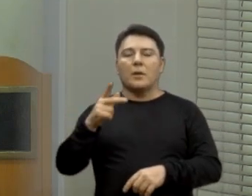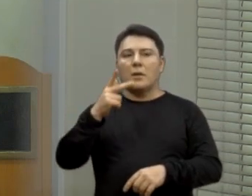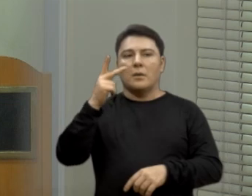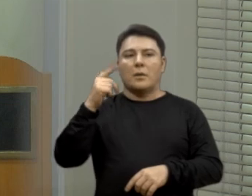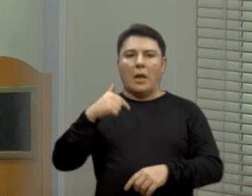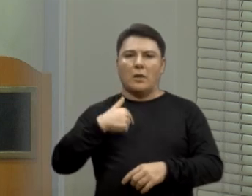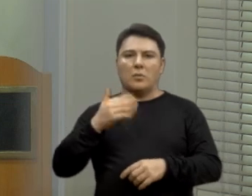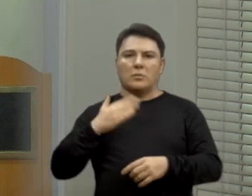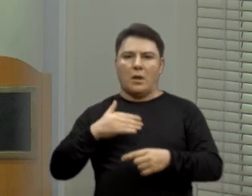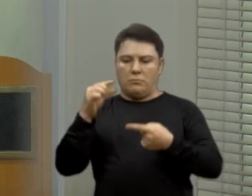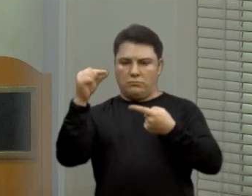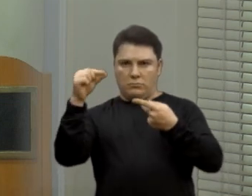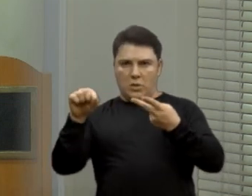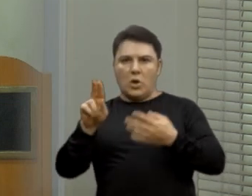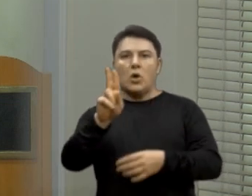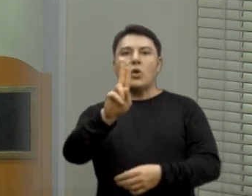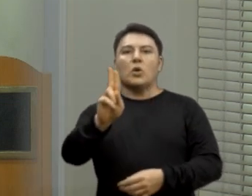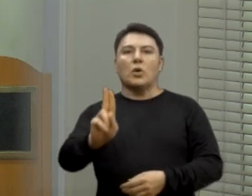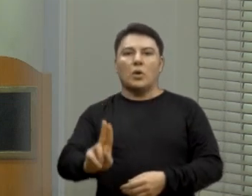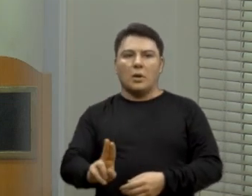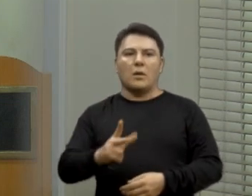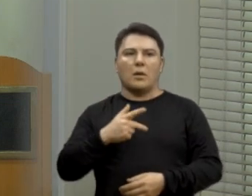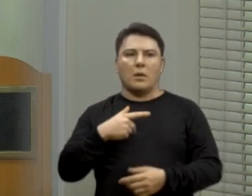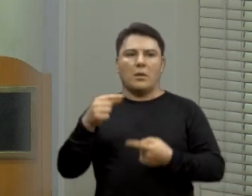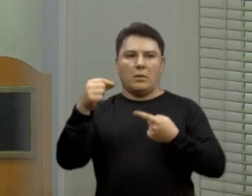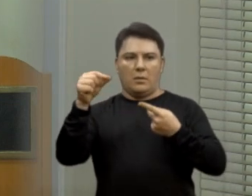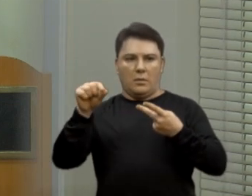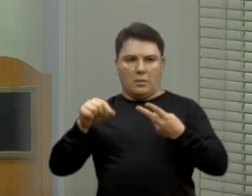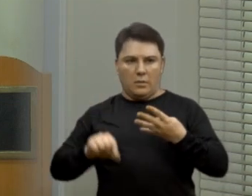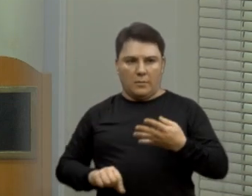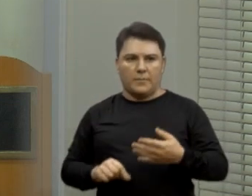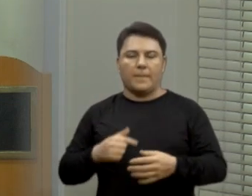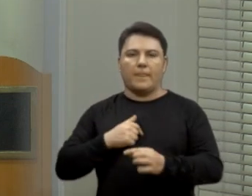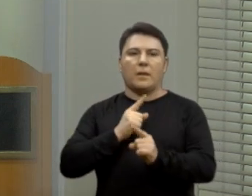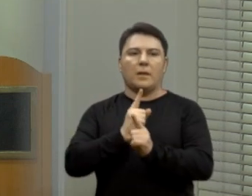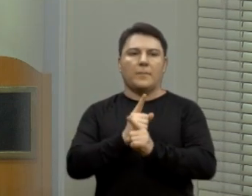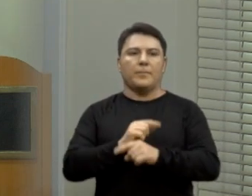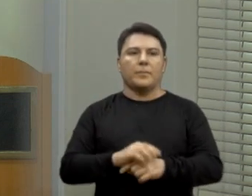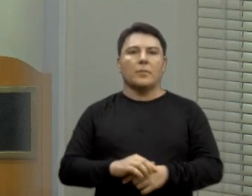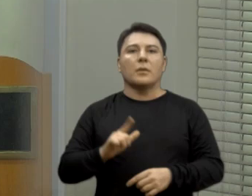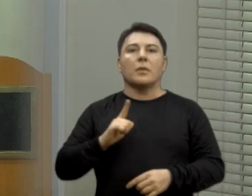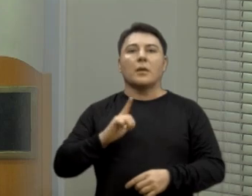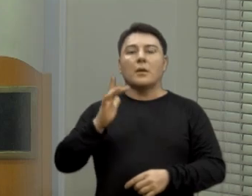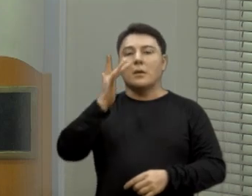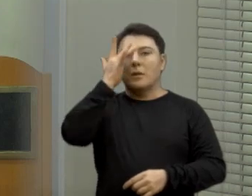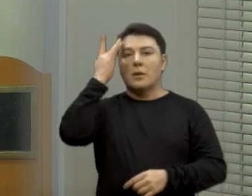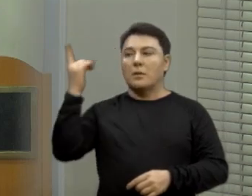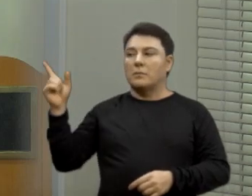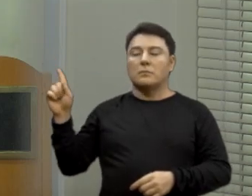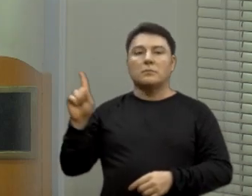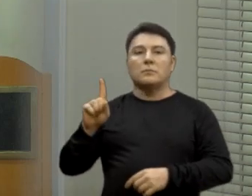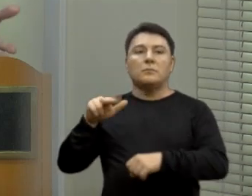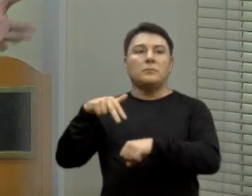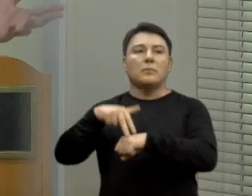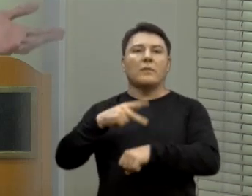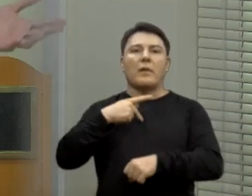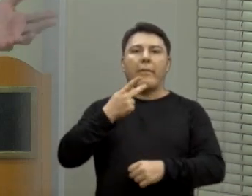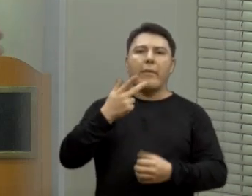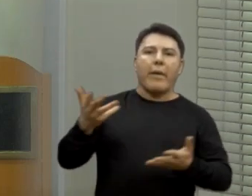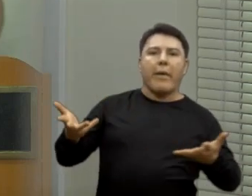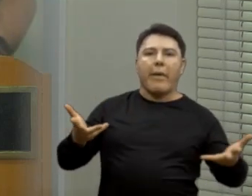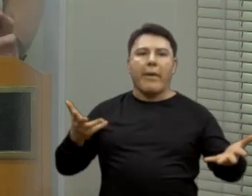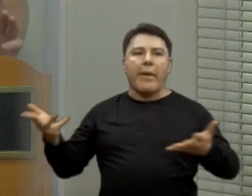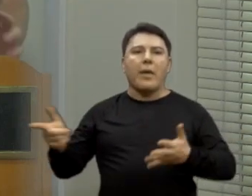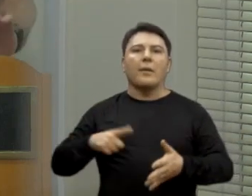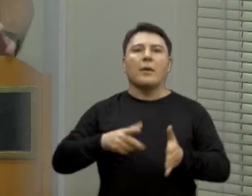usou, eu até marquei aqui os nomes, e agora eu não estou... Achei agora. Essa mesma pessoa também usou essa tribuna aqui para falar assim, fica